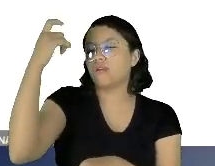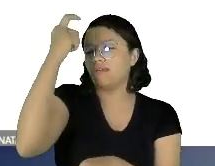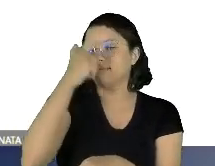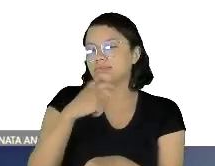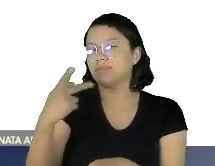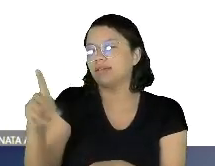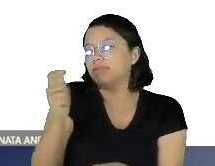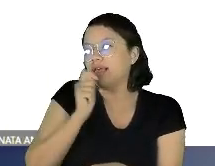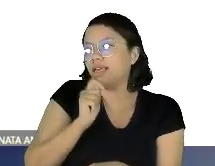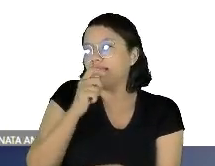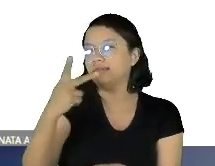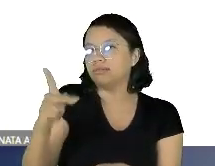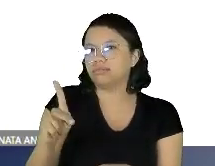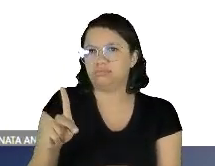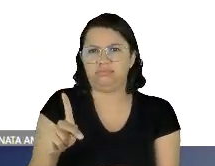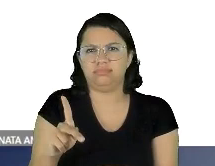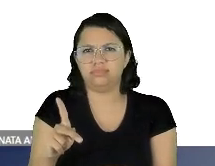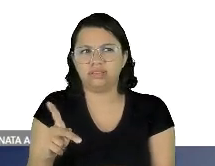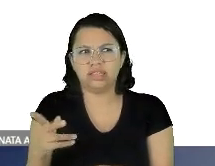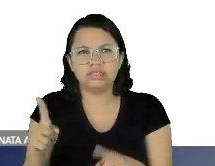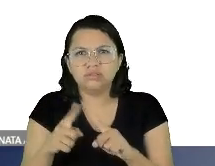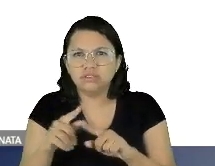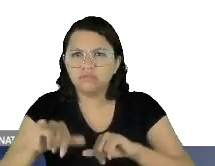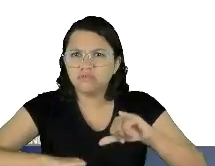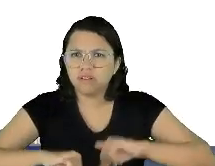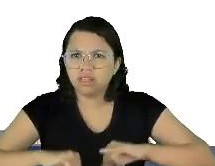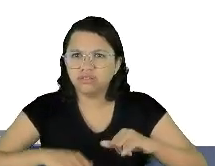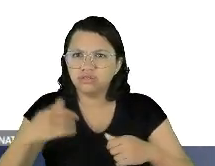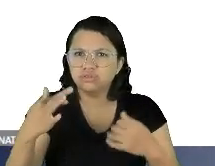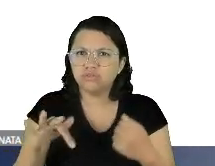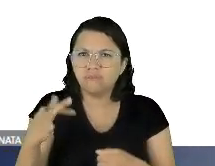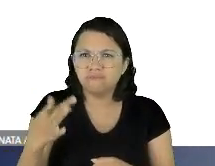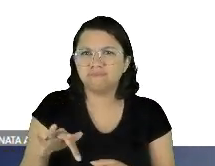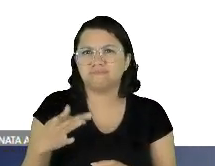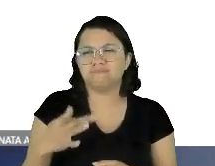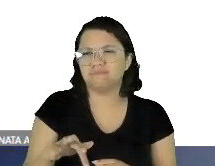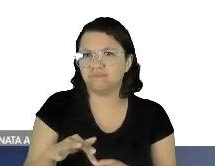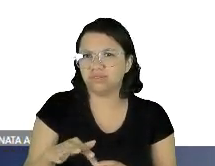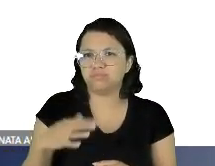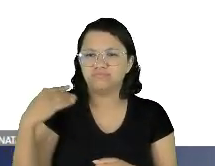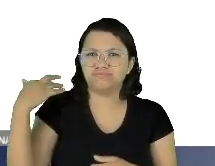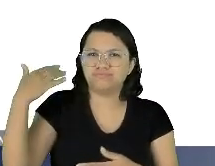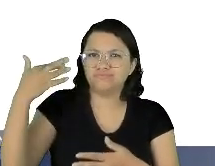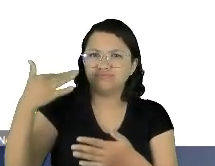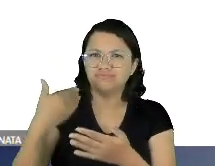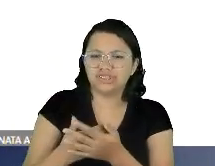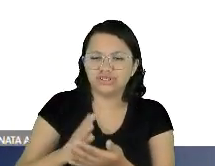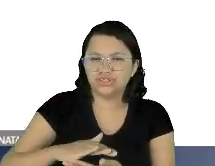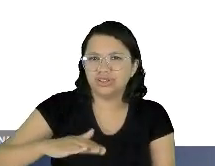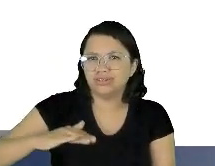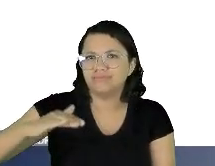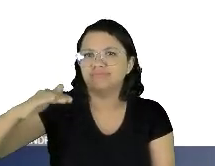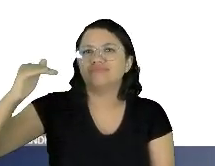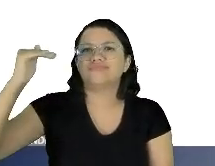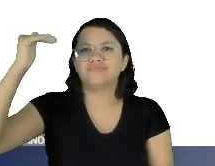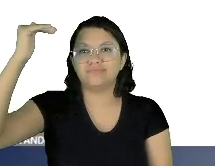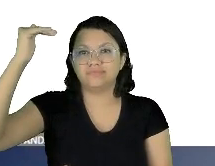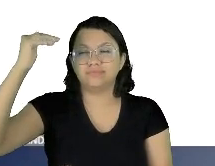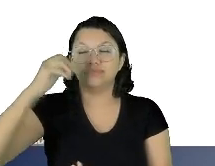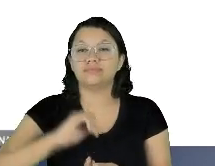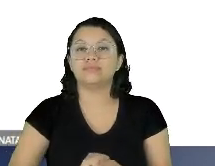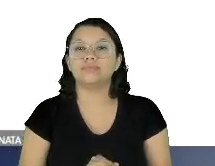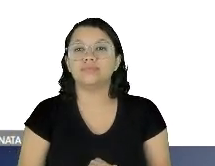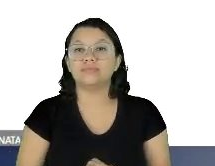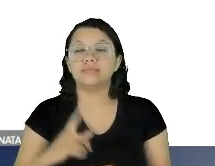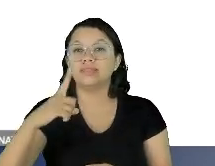os dias desde crianças. E aí eu selecionei 5 outros comentários dentro desses 706